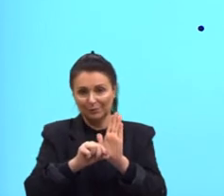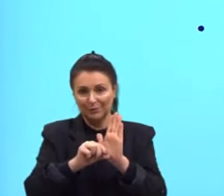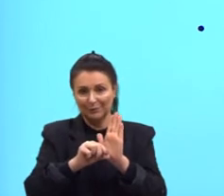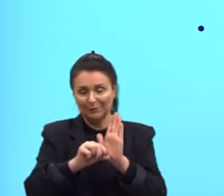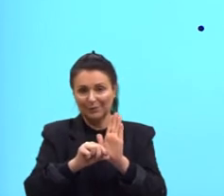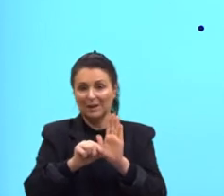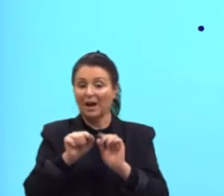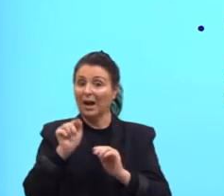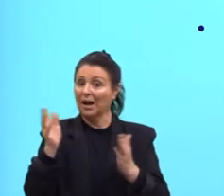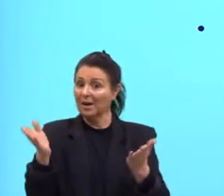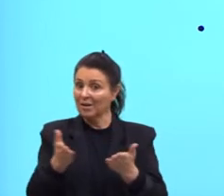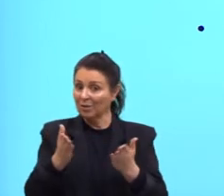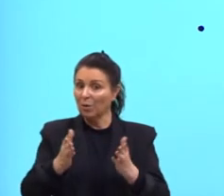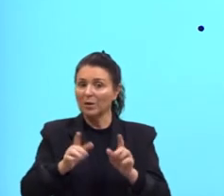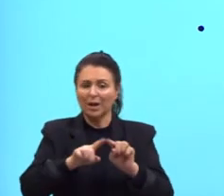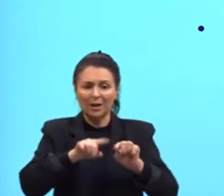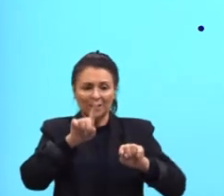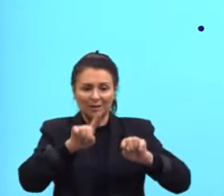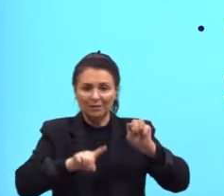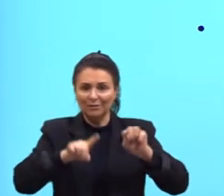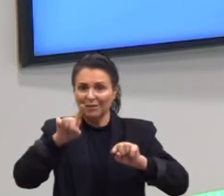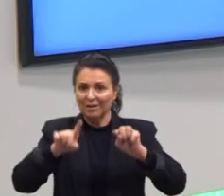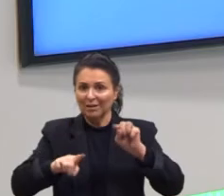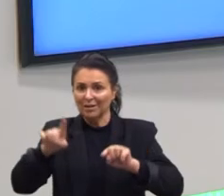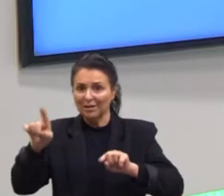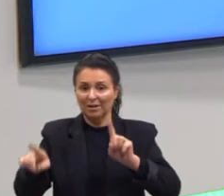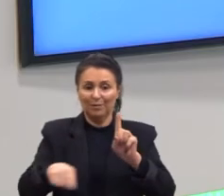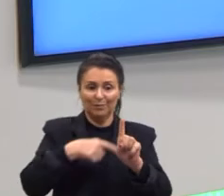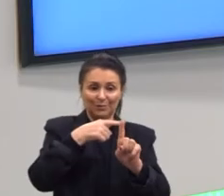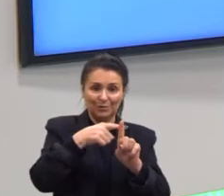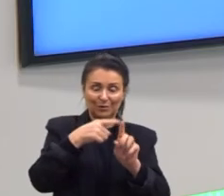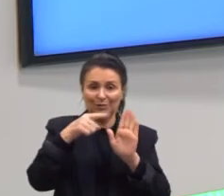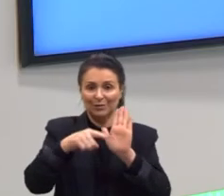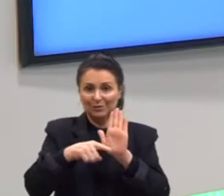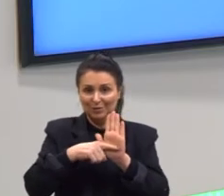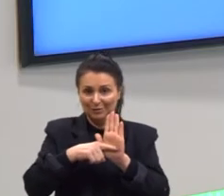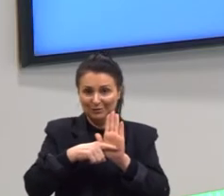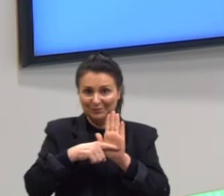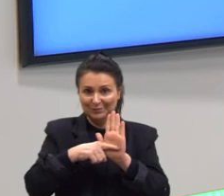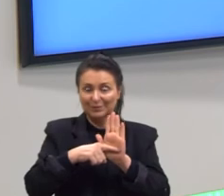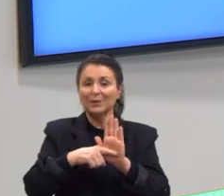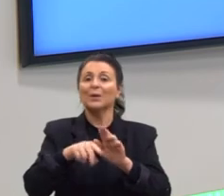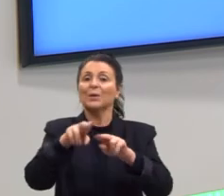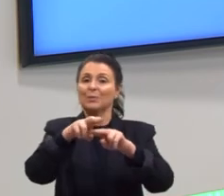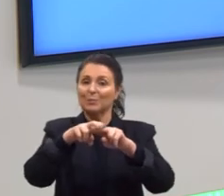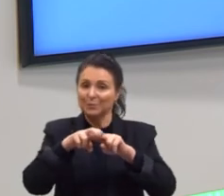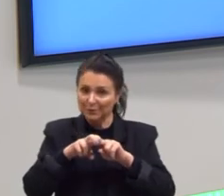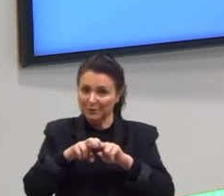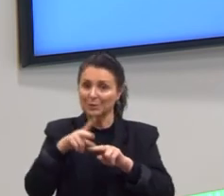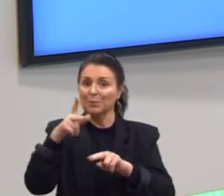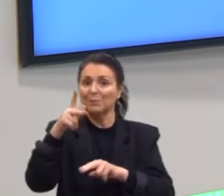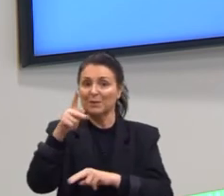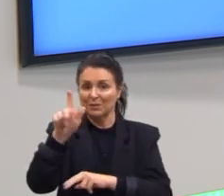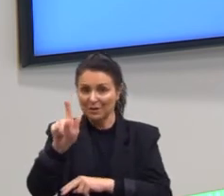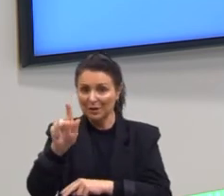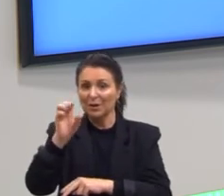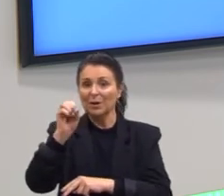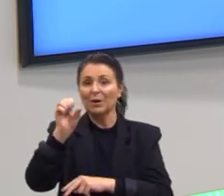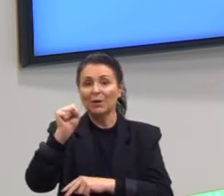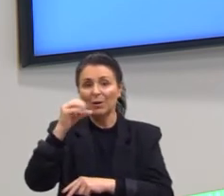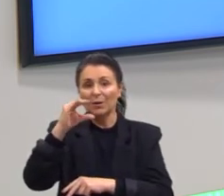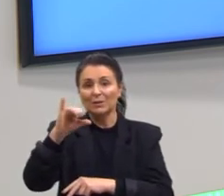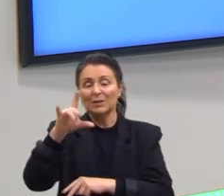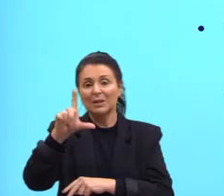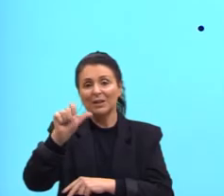eles decrescem a que eles estão oscilando entre positivo e negativo então nós chamamos de Peugeot silêncio